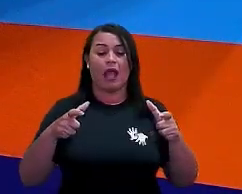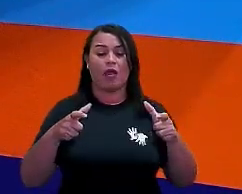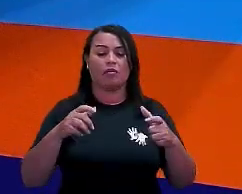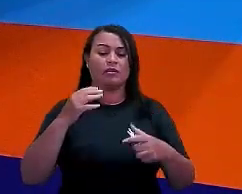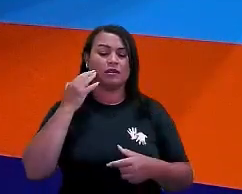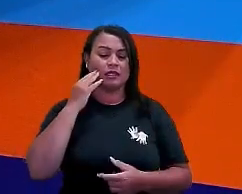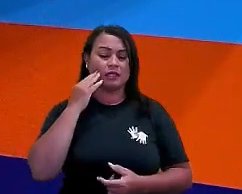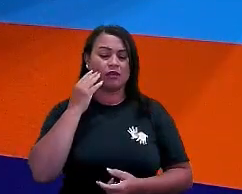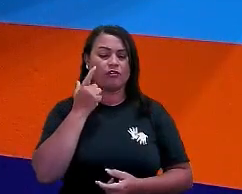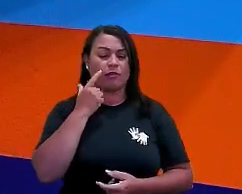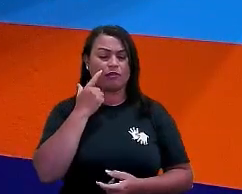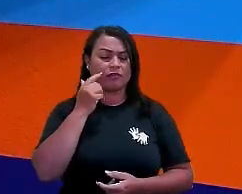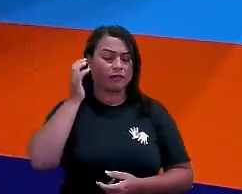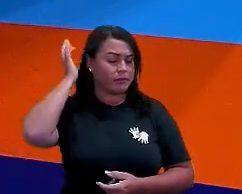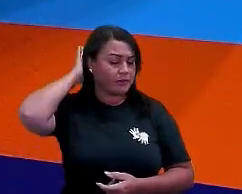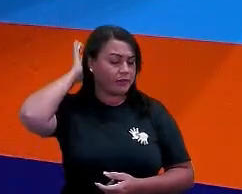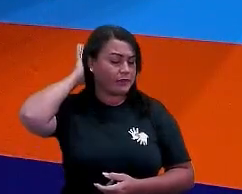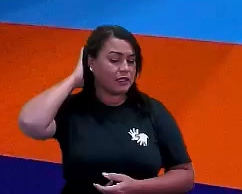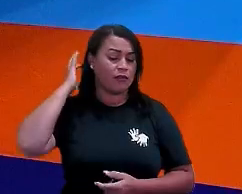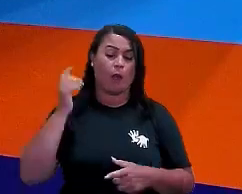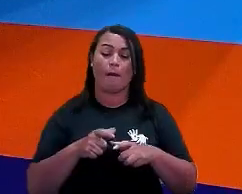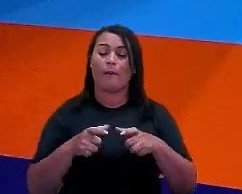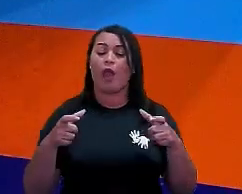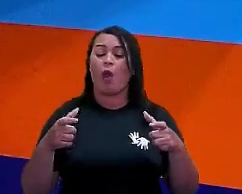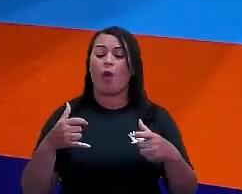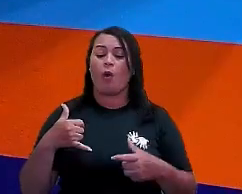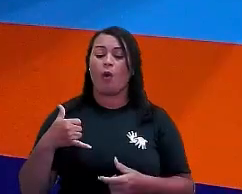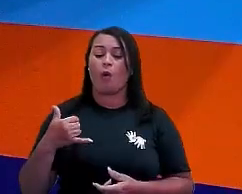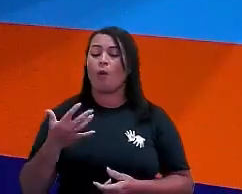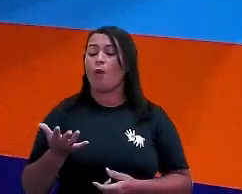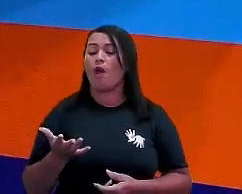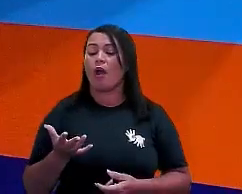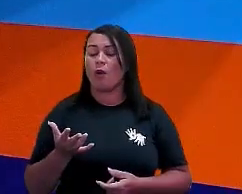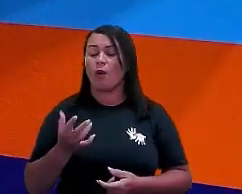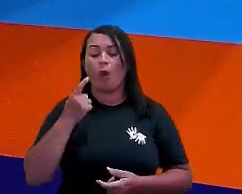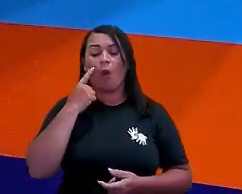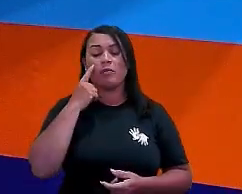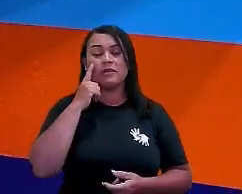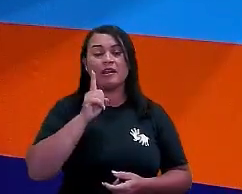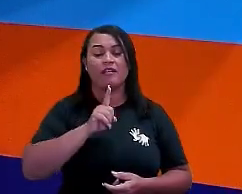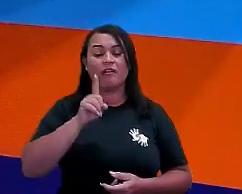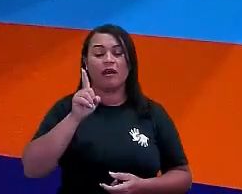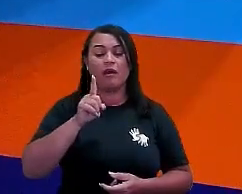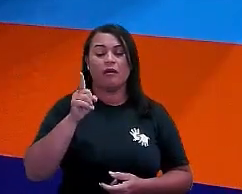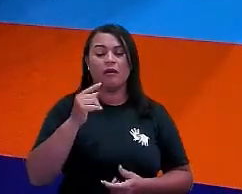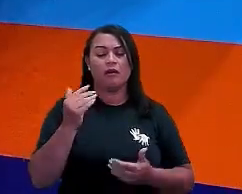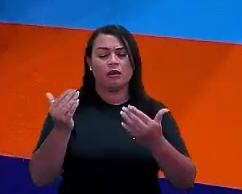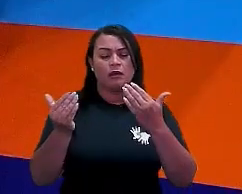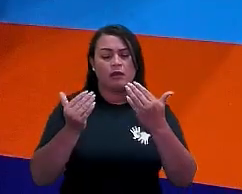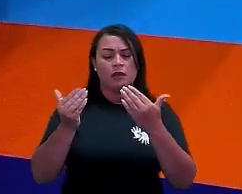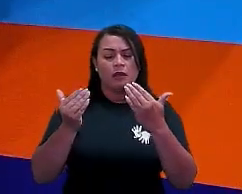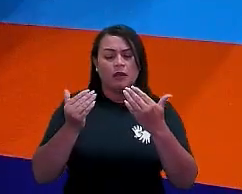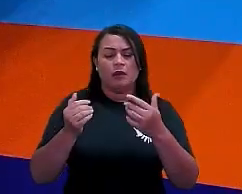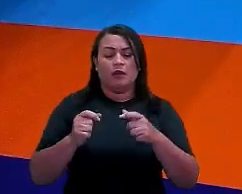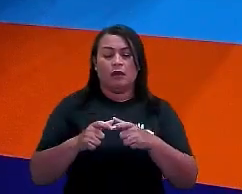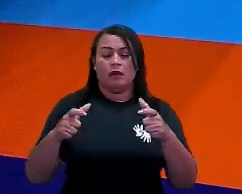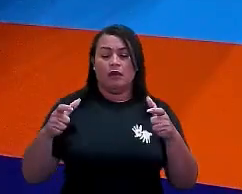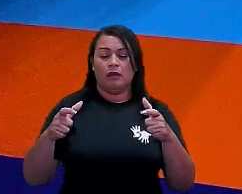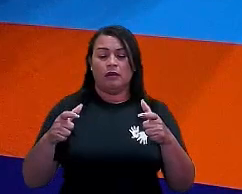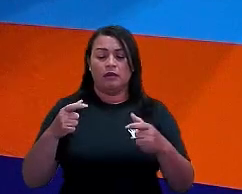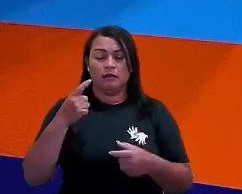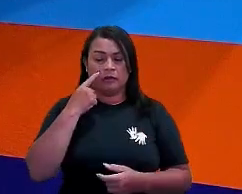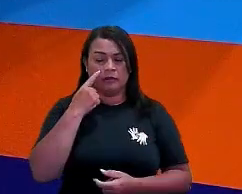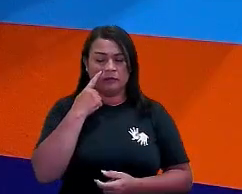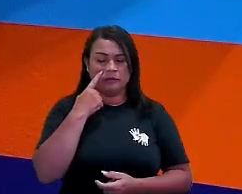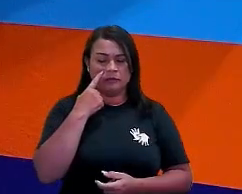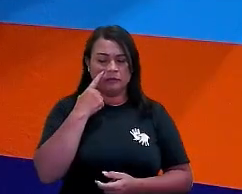tá certo? Então, se for a fatia maior, eu tenho que olhar para cá e comparar para ver aquela mais gordinha.